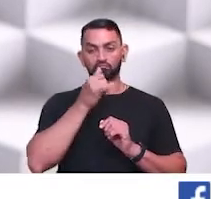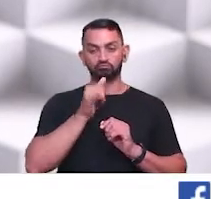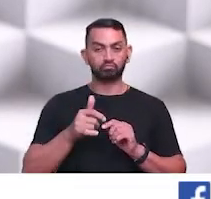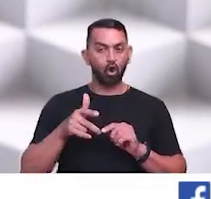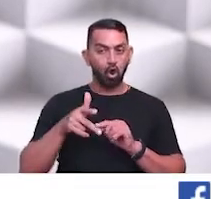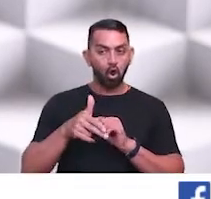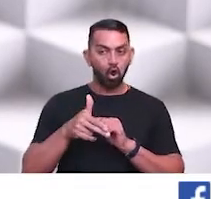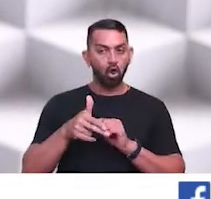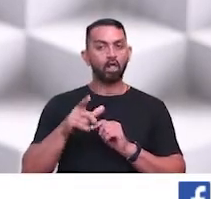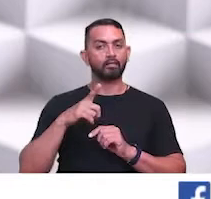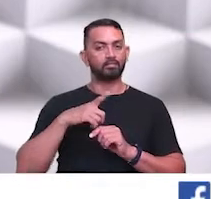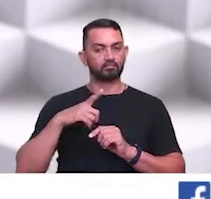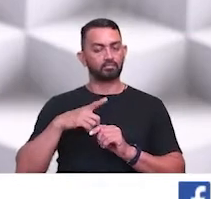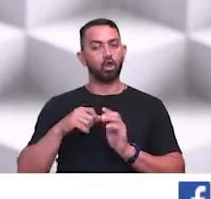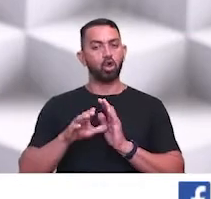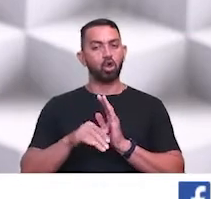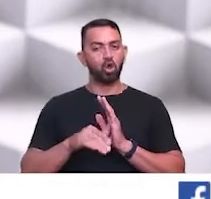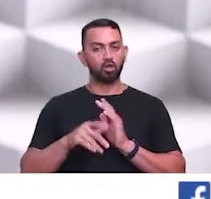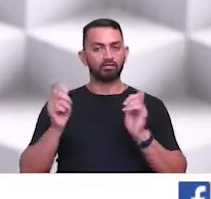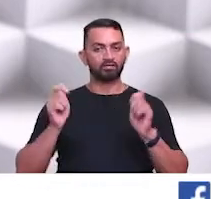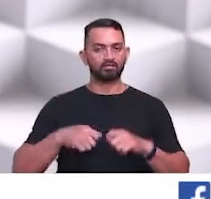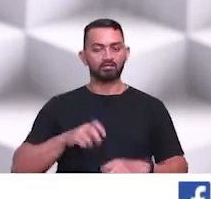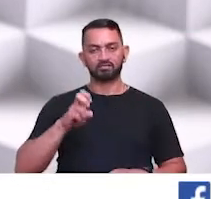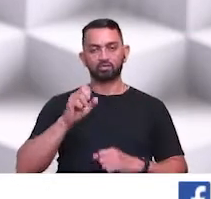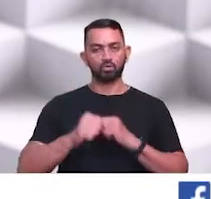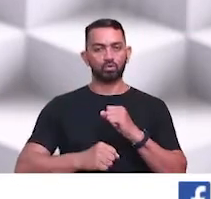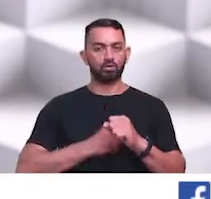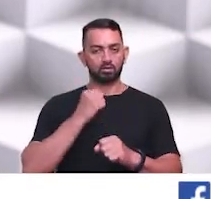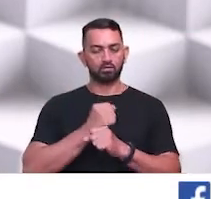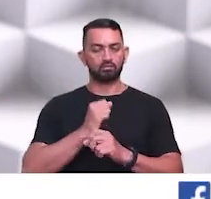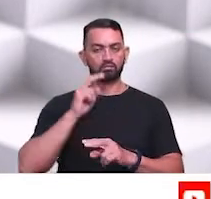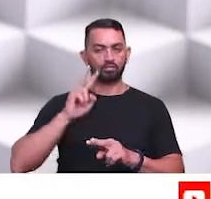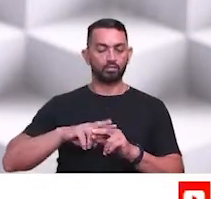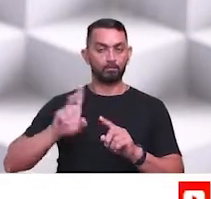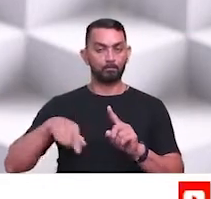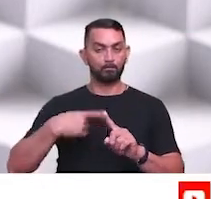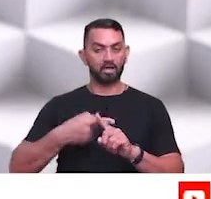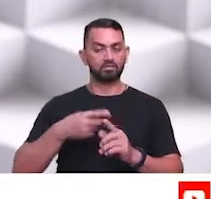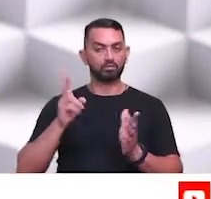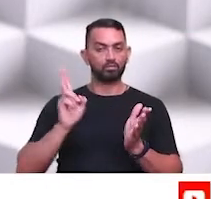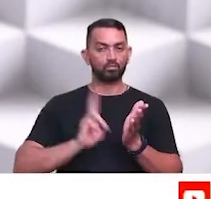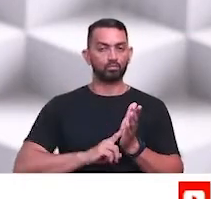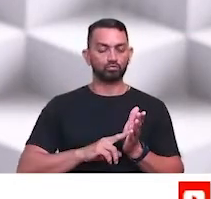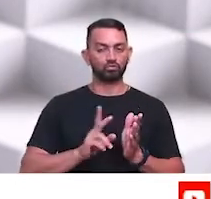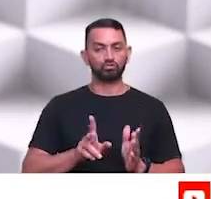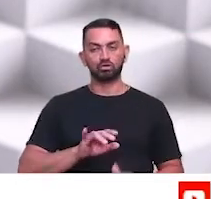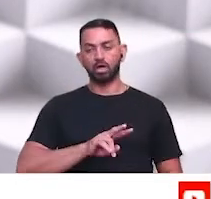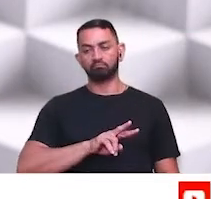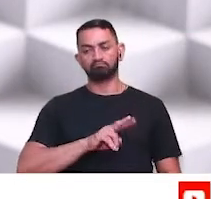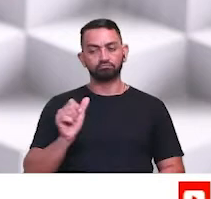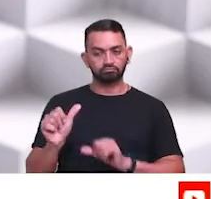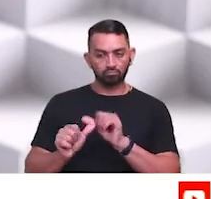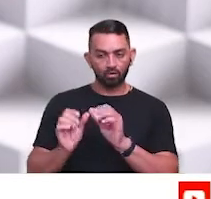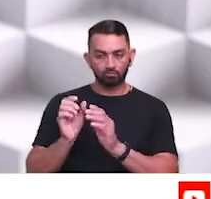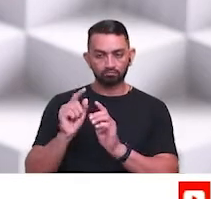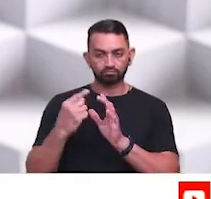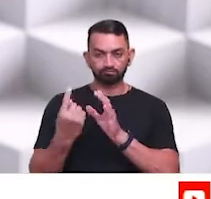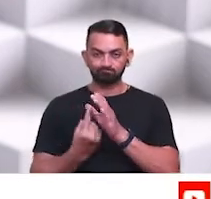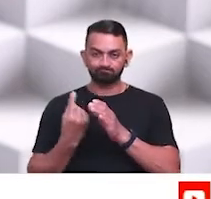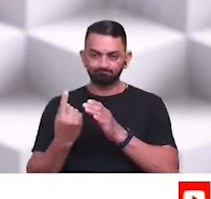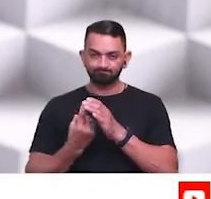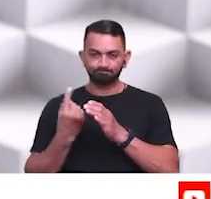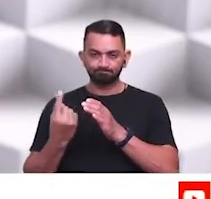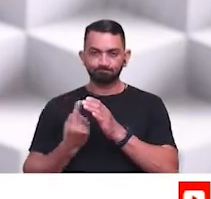são consideradas Porto com pena de até cinco anos de reclusão o e multa já de interação do